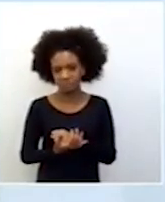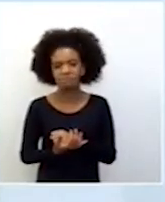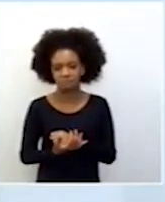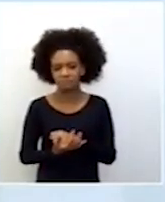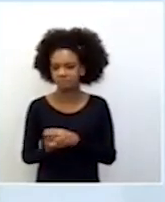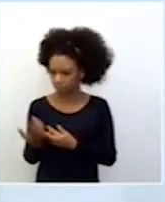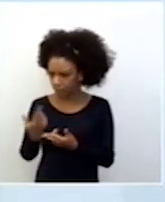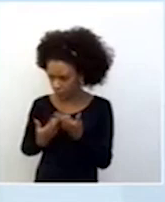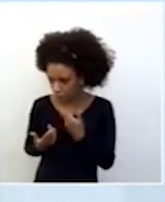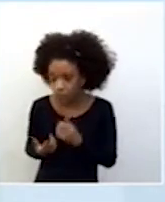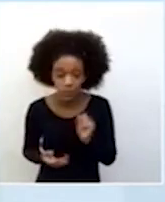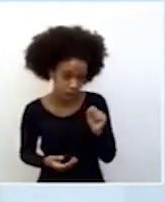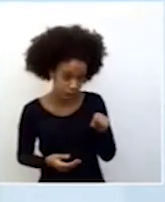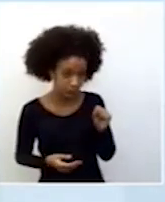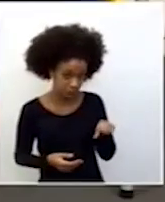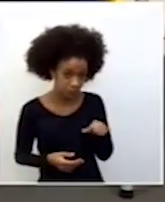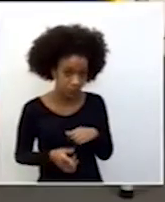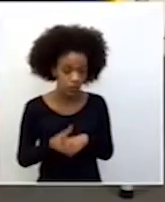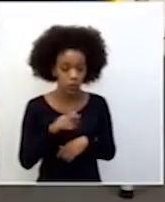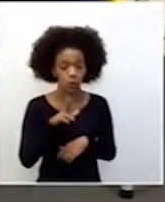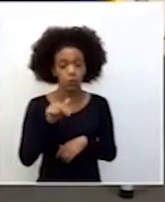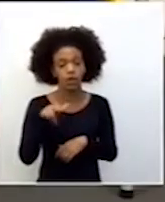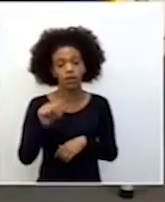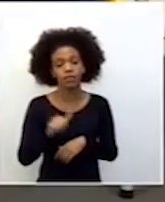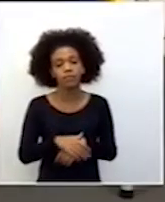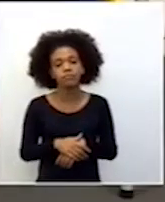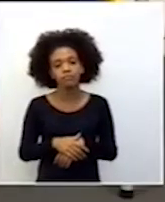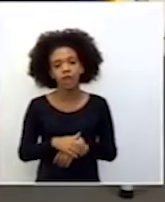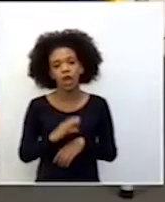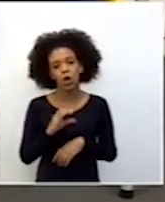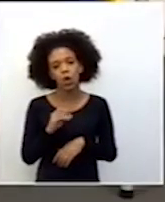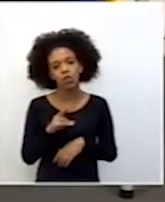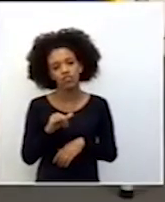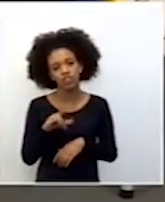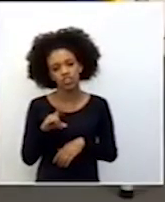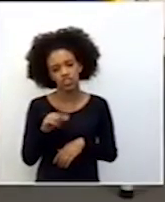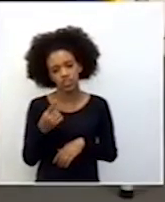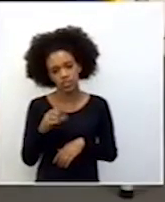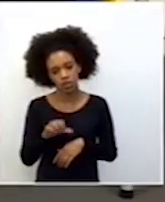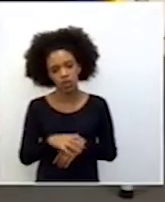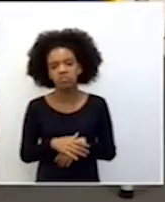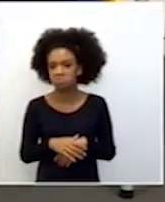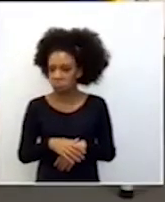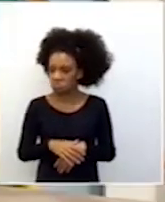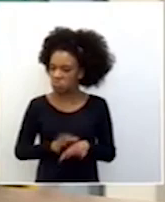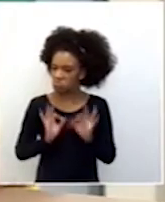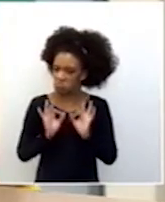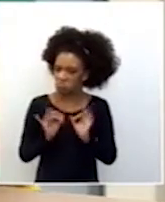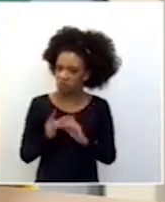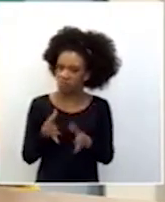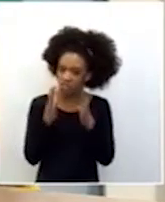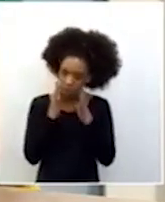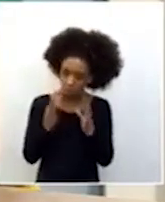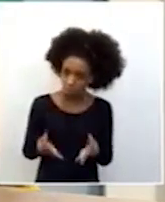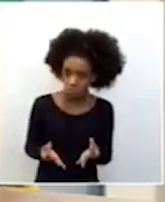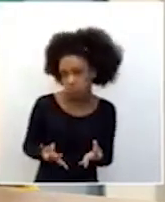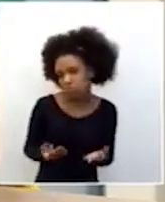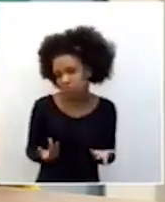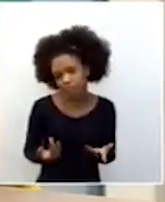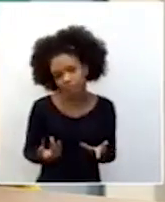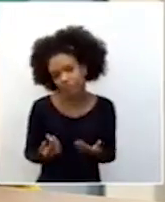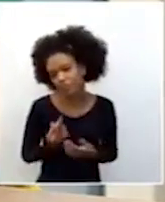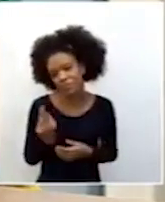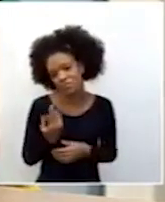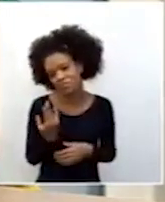coronavírus? Muito bem. Muito obrigada. A Luana, corona, Eduarda com Covid. Olha, vocês estão antenados, não tinha como não estar